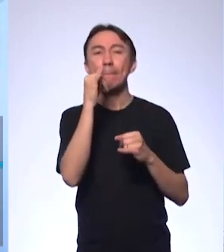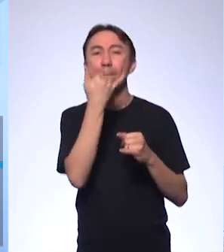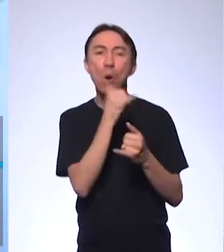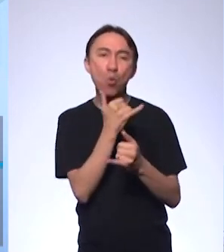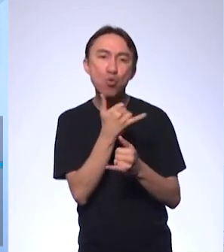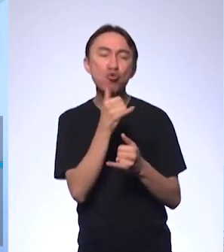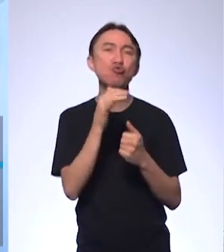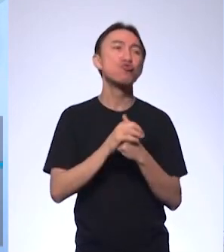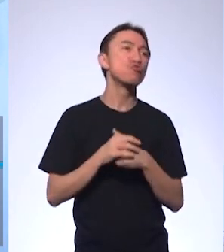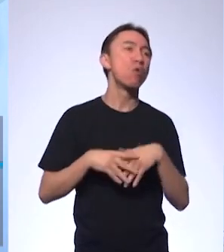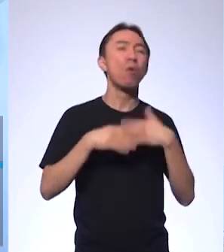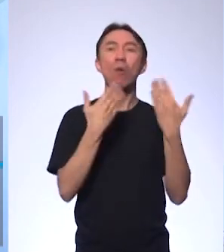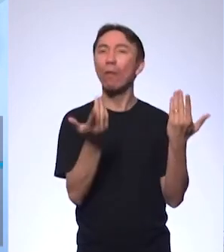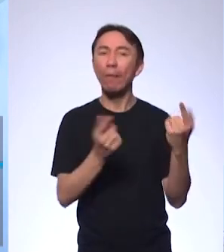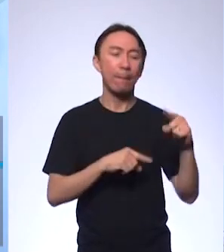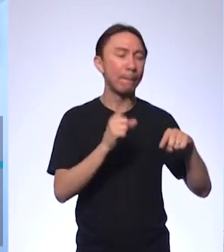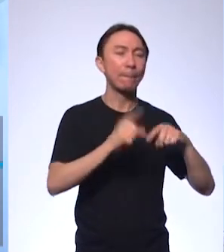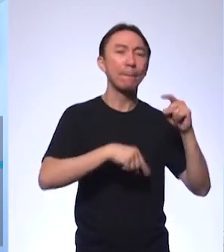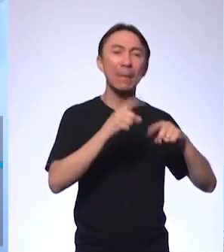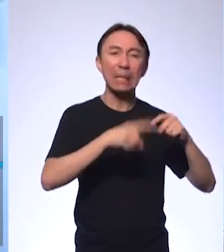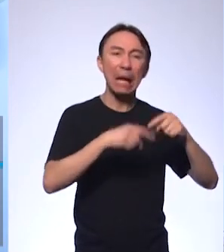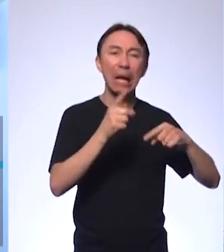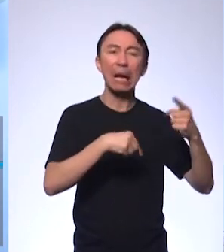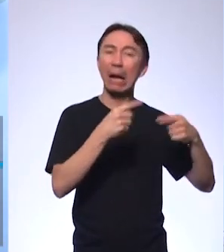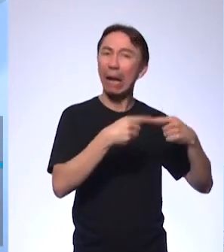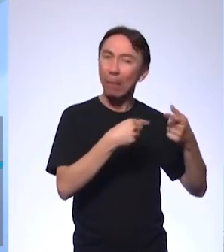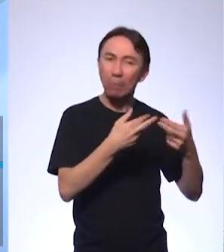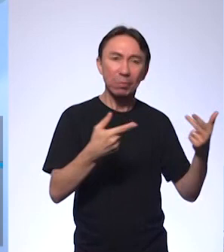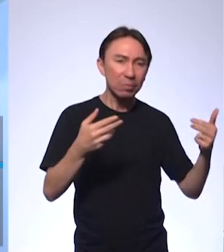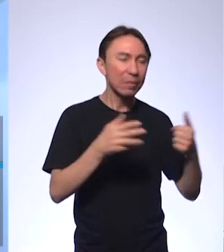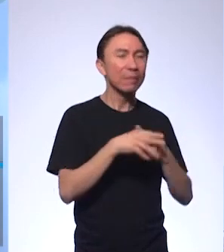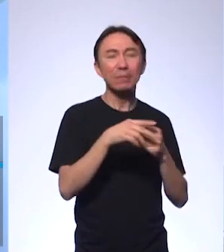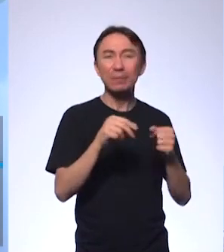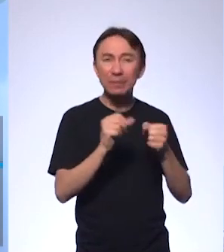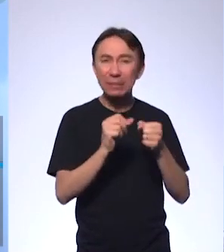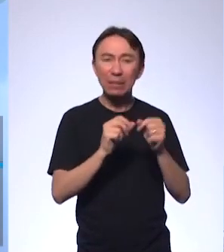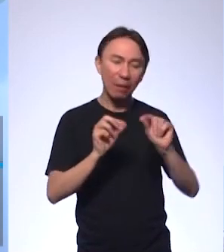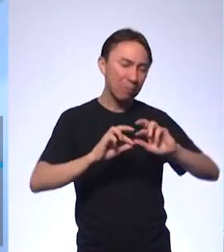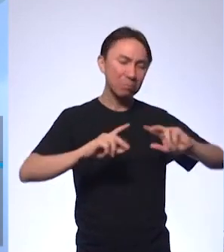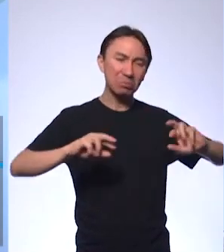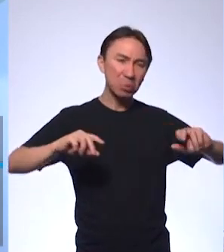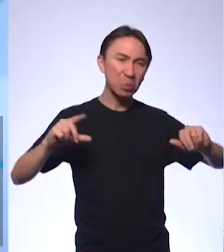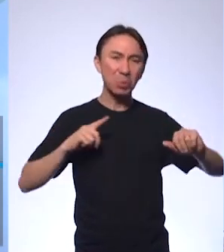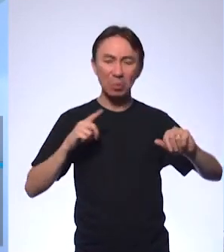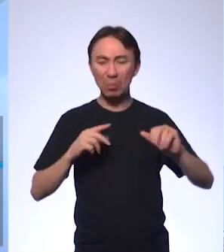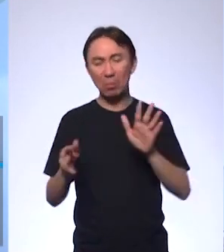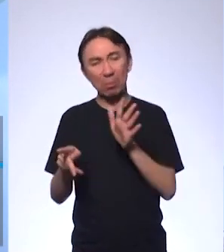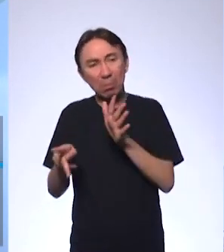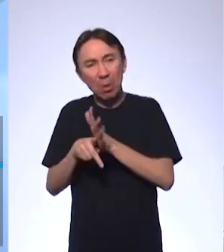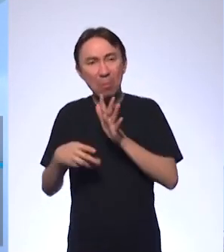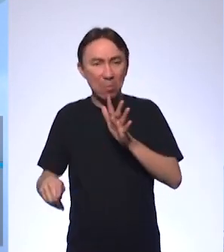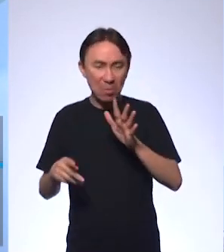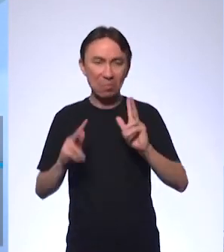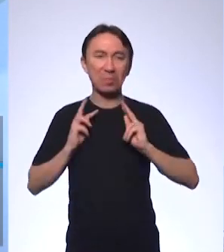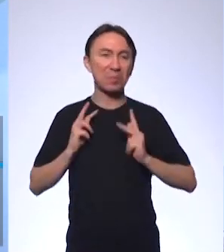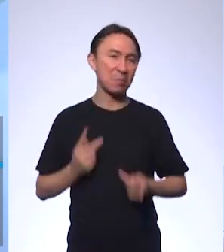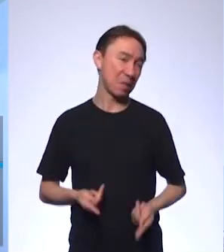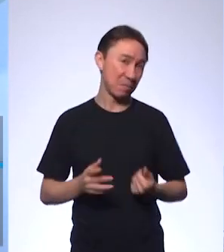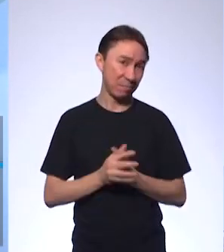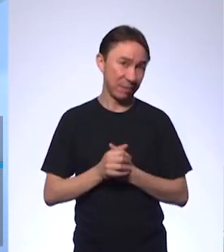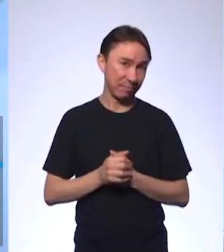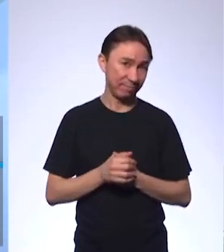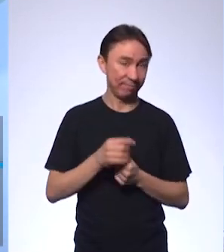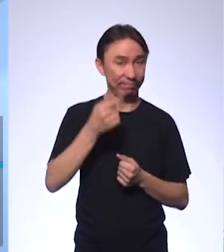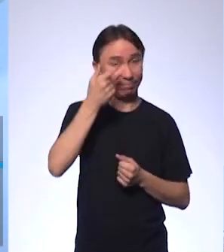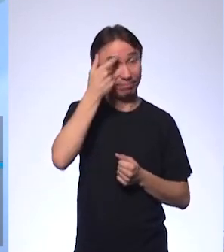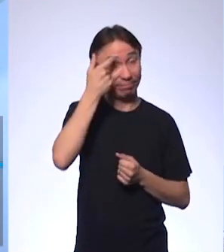para a produção de bens e consumo para o ser humano. Tá? E aí, a gente entende que,